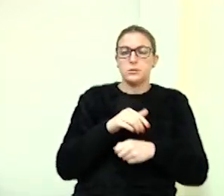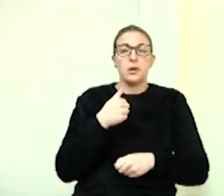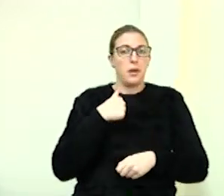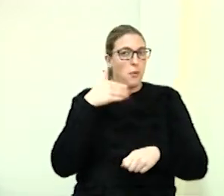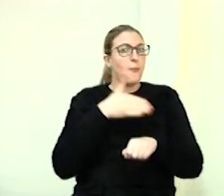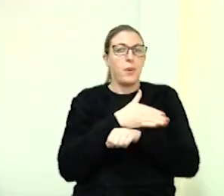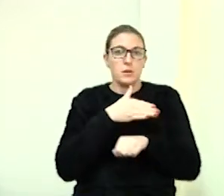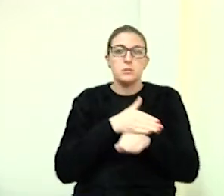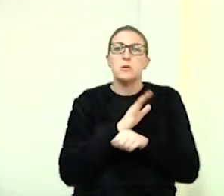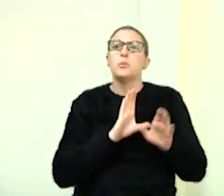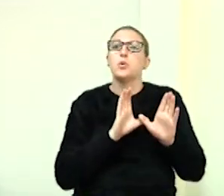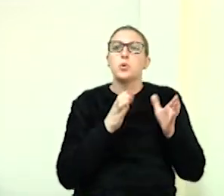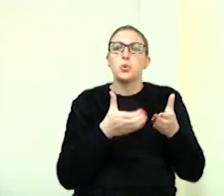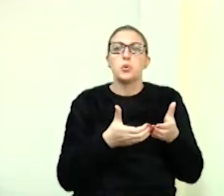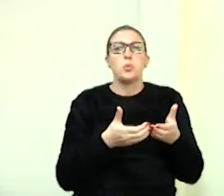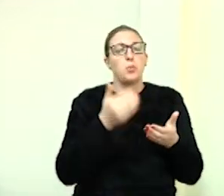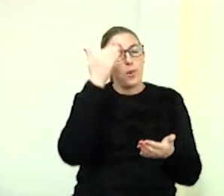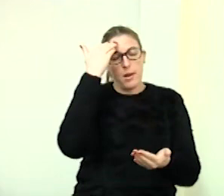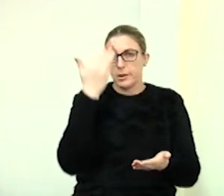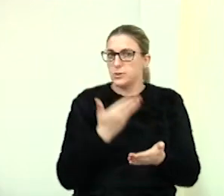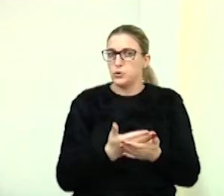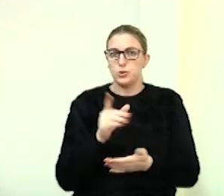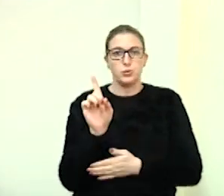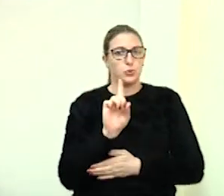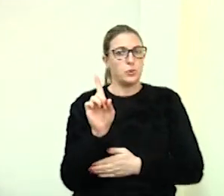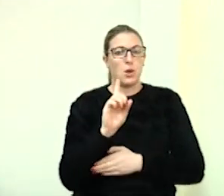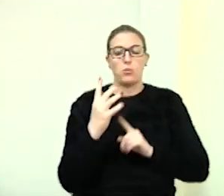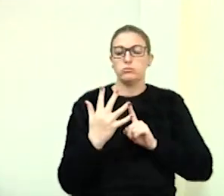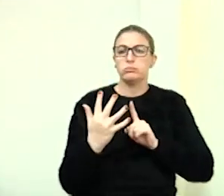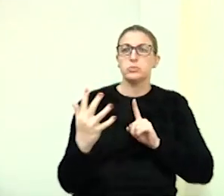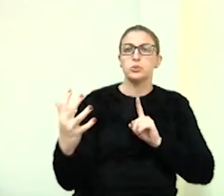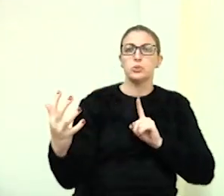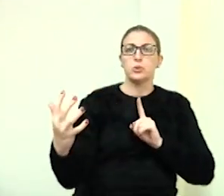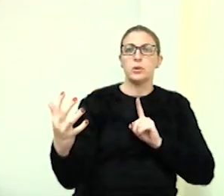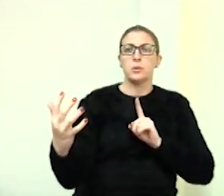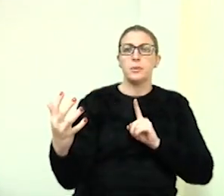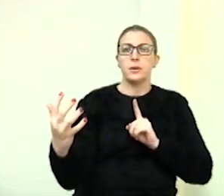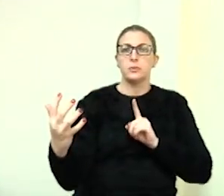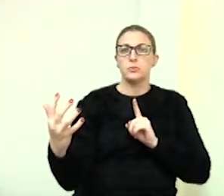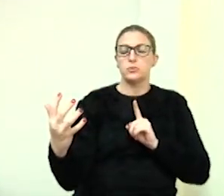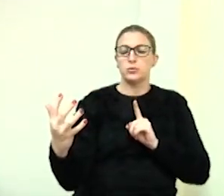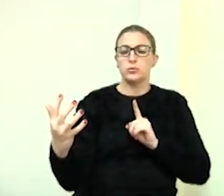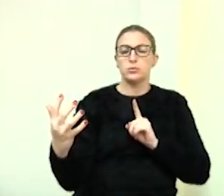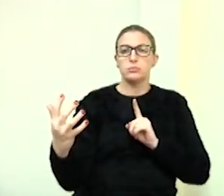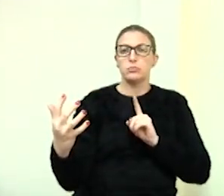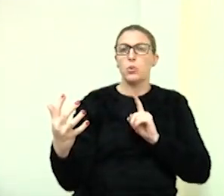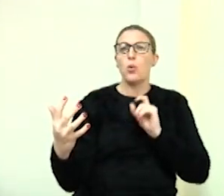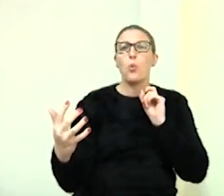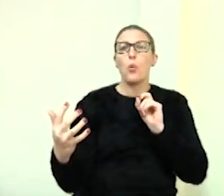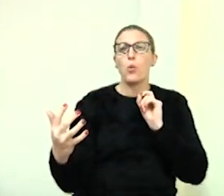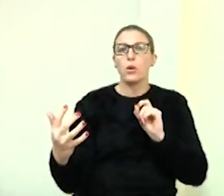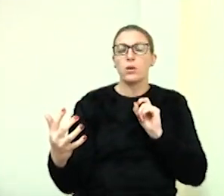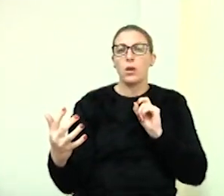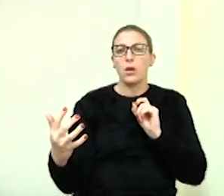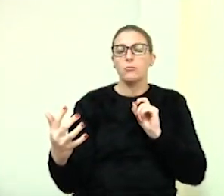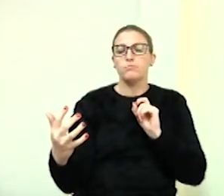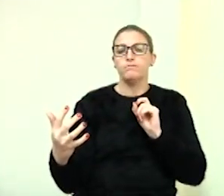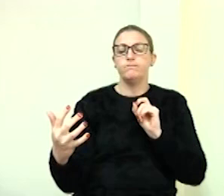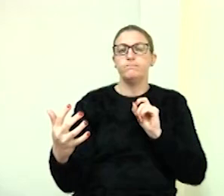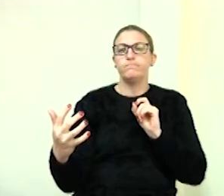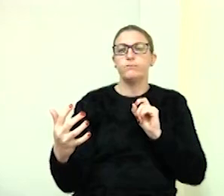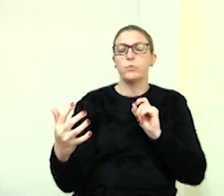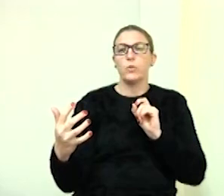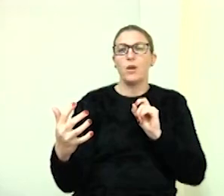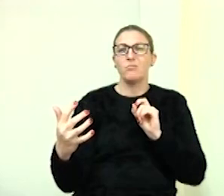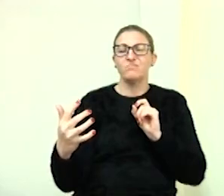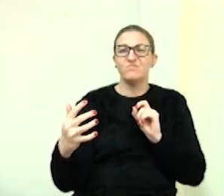O isolamento social ele nada mais é do que o alongamento da curva para que o sistema